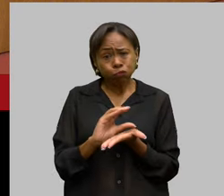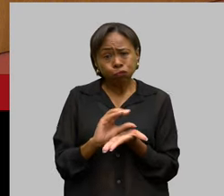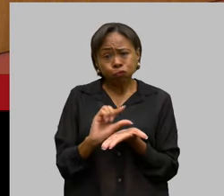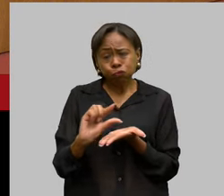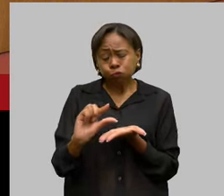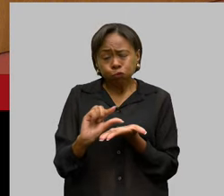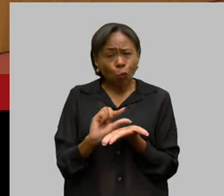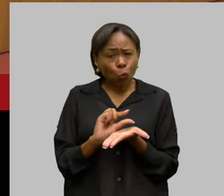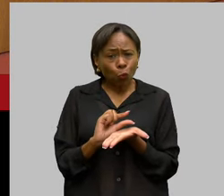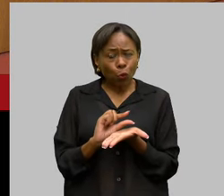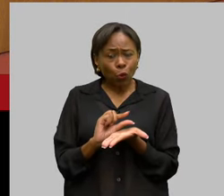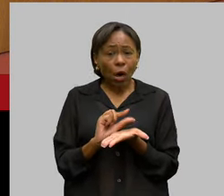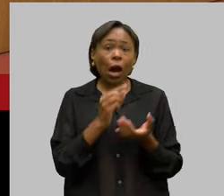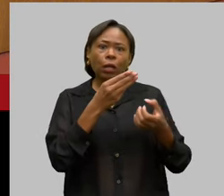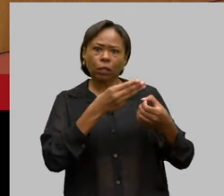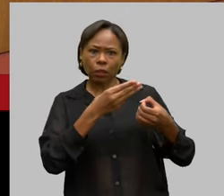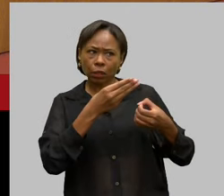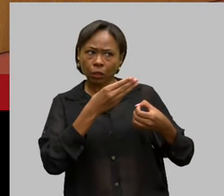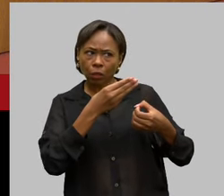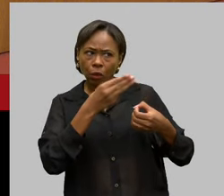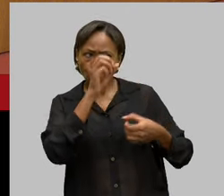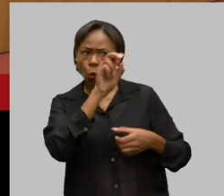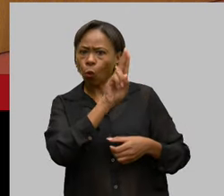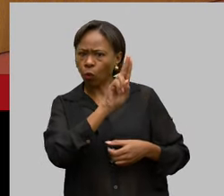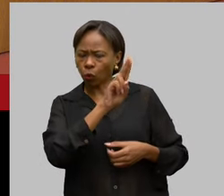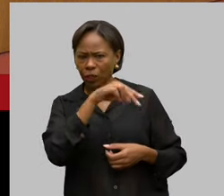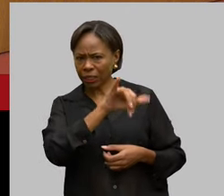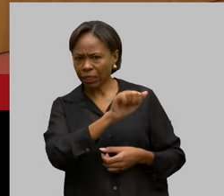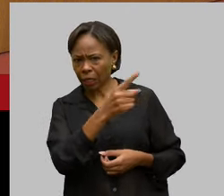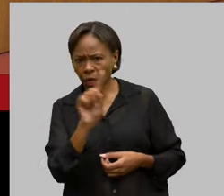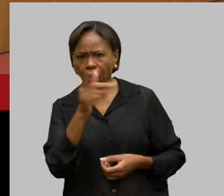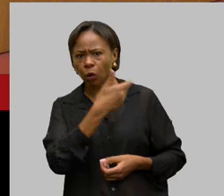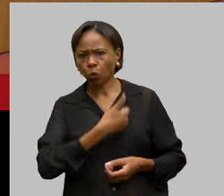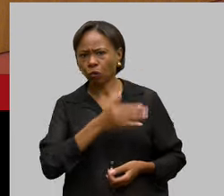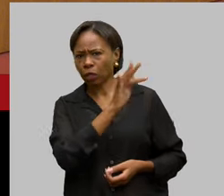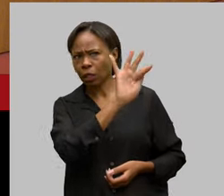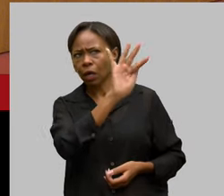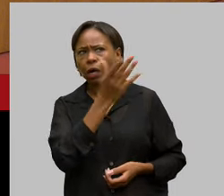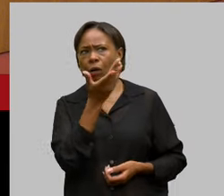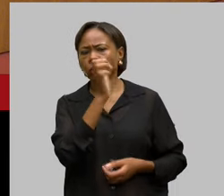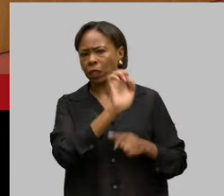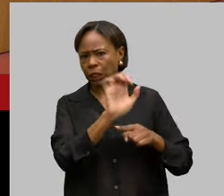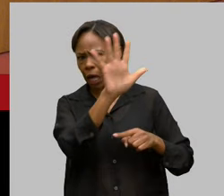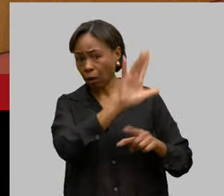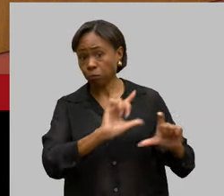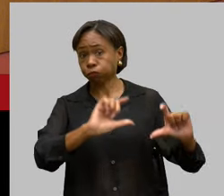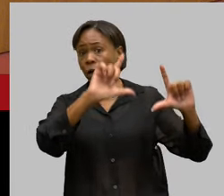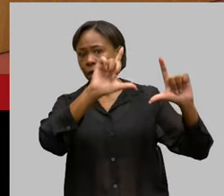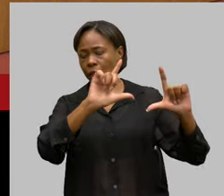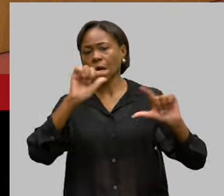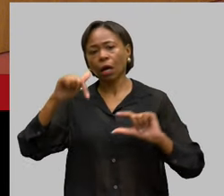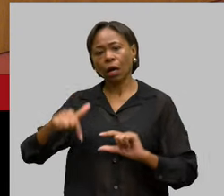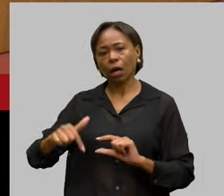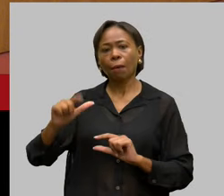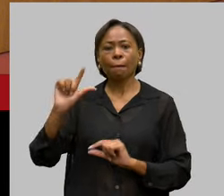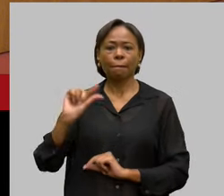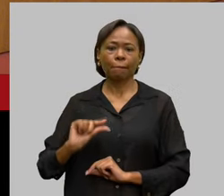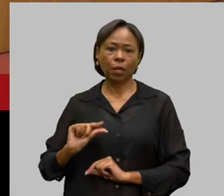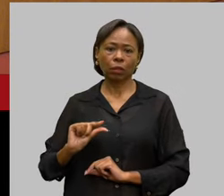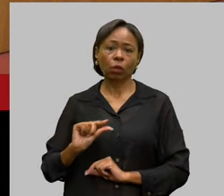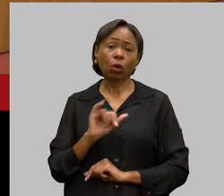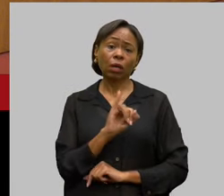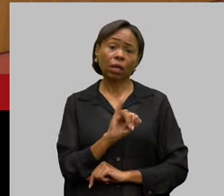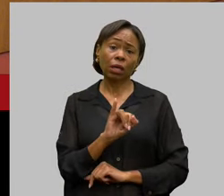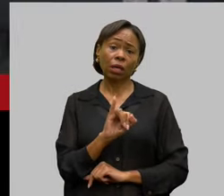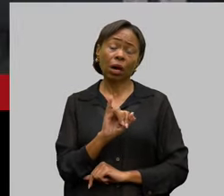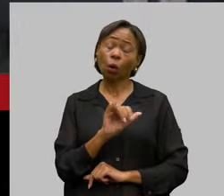União a gente tá mais achatado ainda depois da reforma nosso ISS morreu não